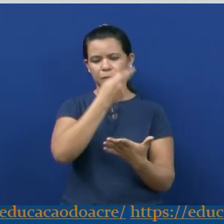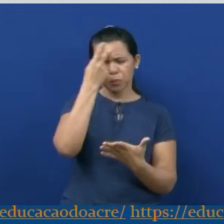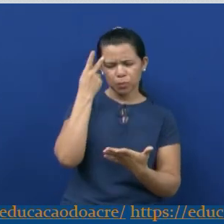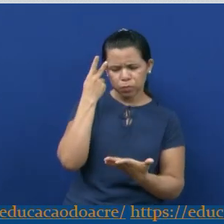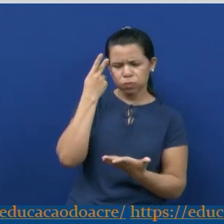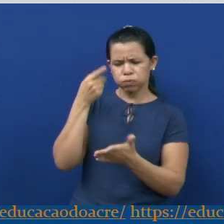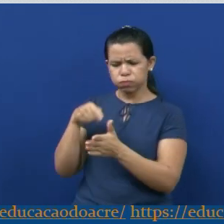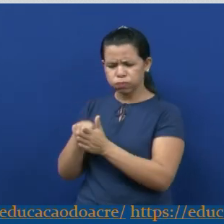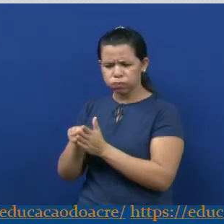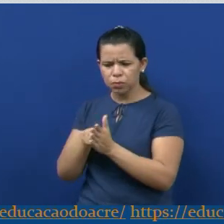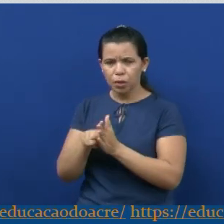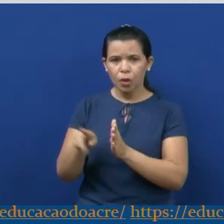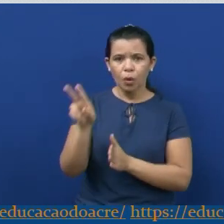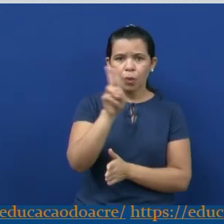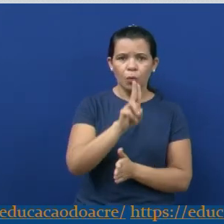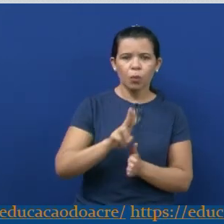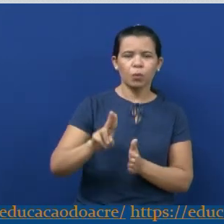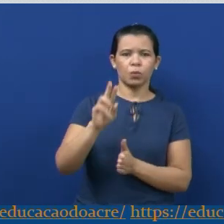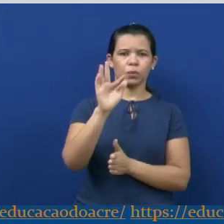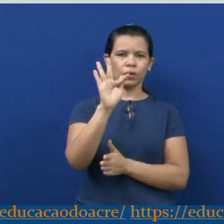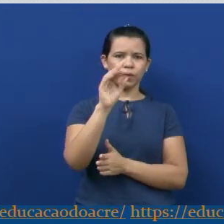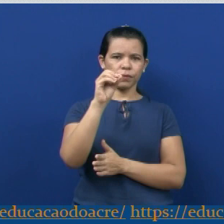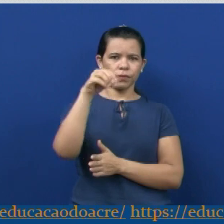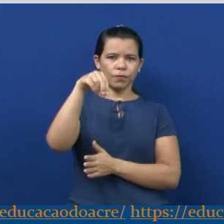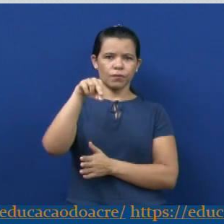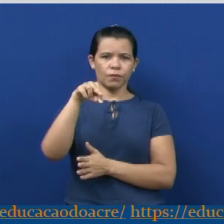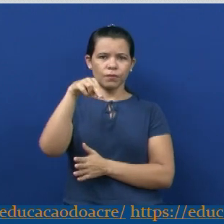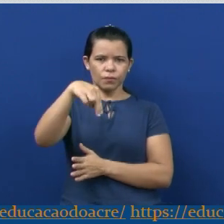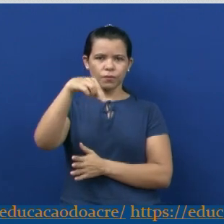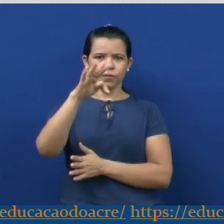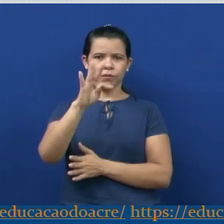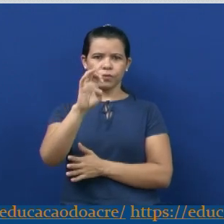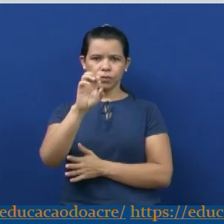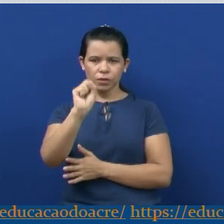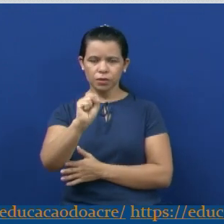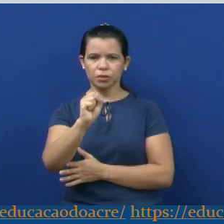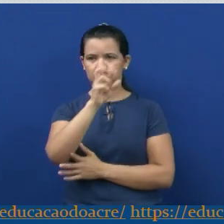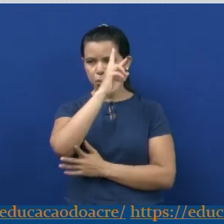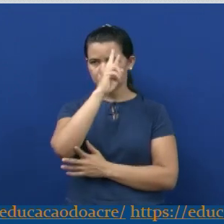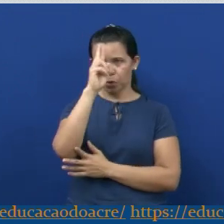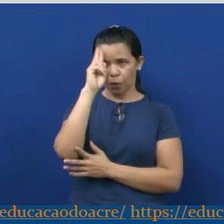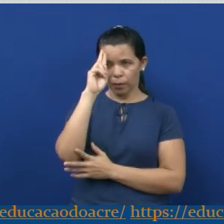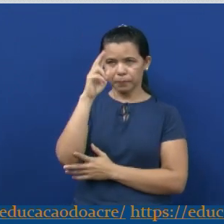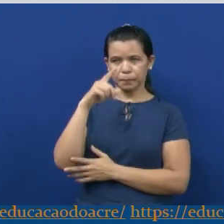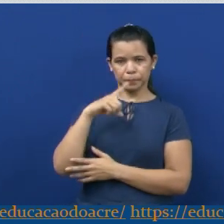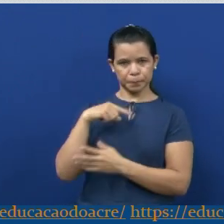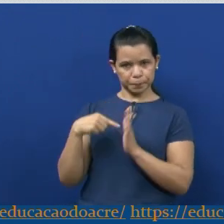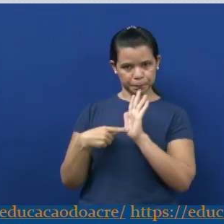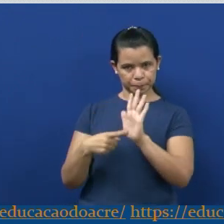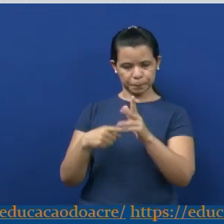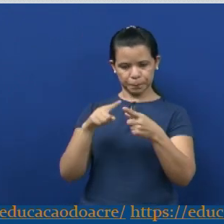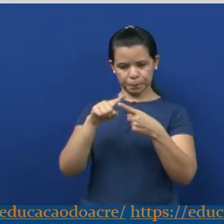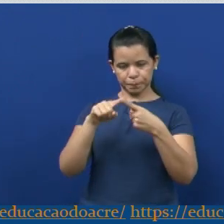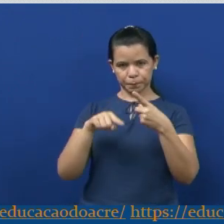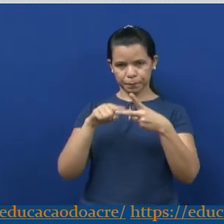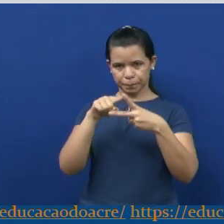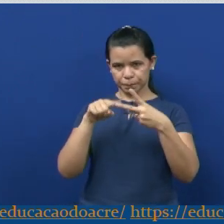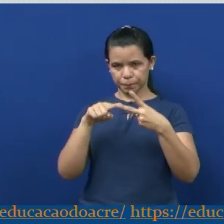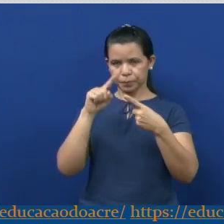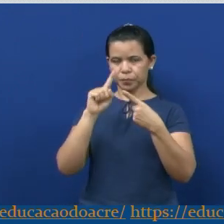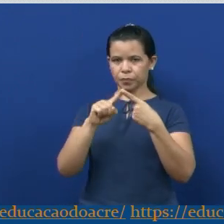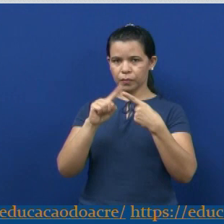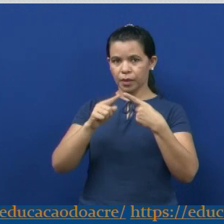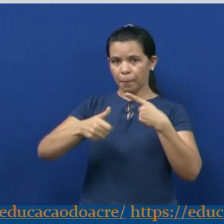históricas, nós dividimos essas fontes históricas em duas, Fontes históricas primárias